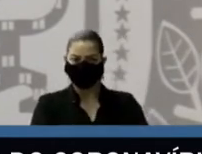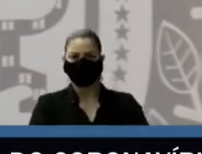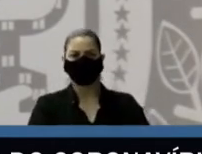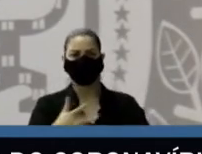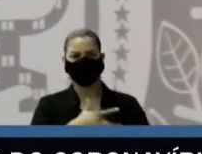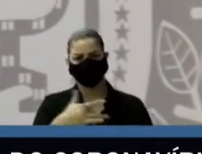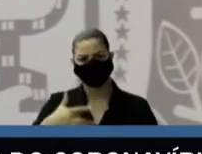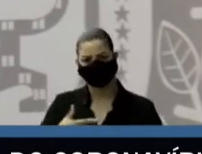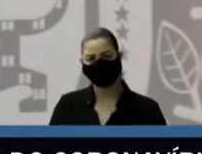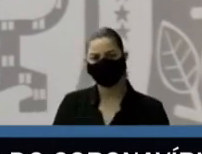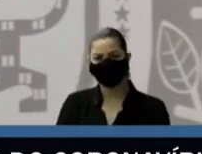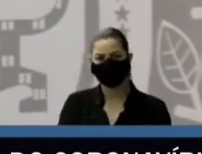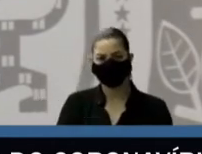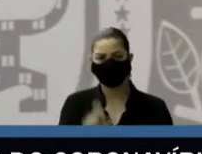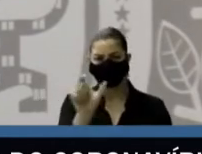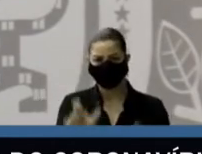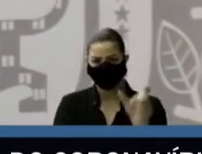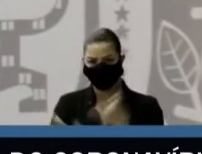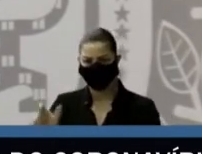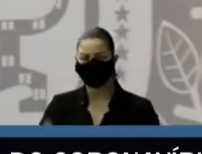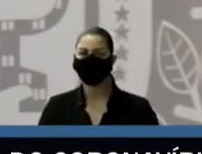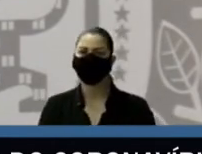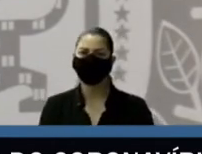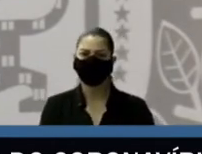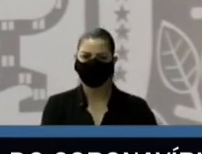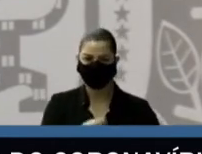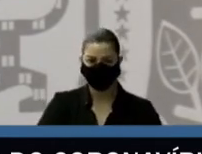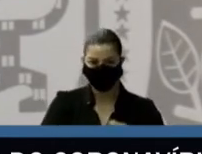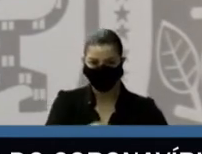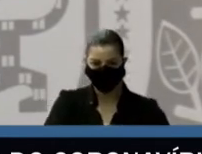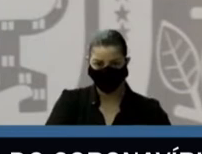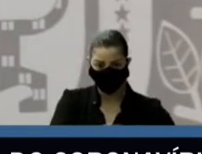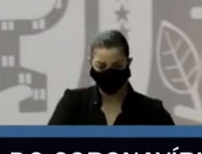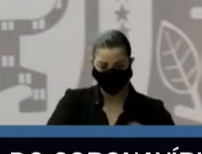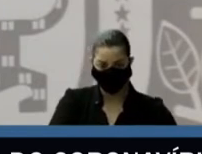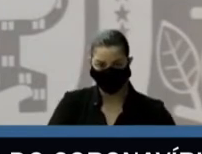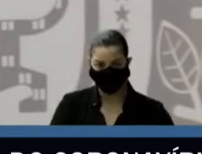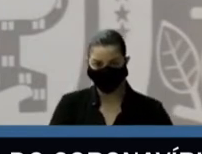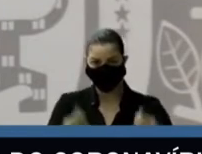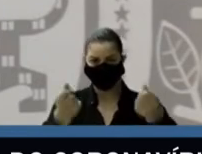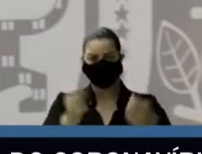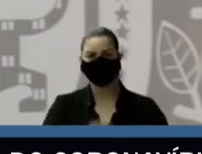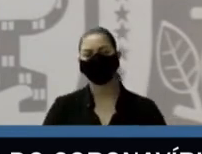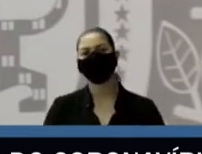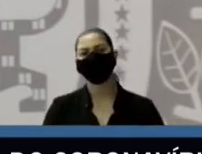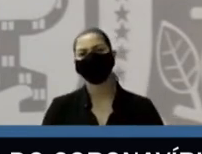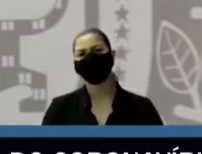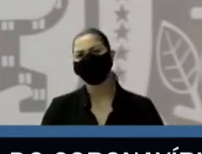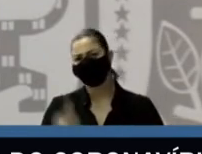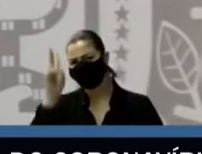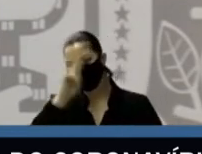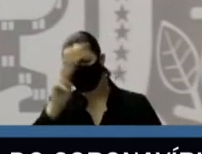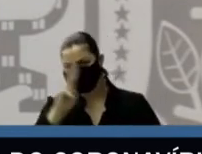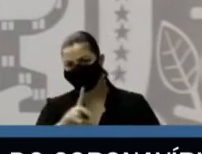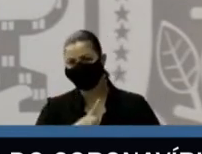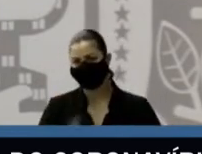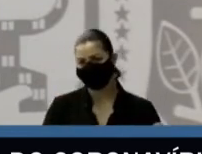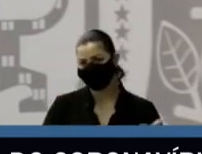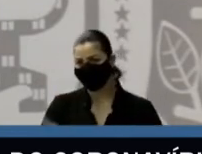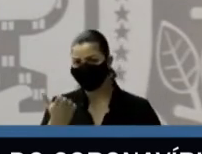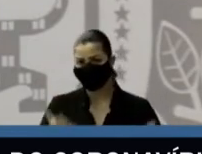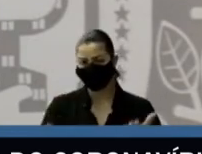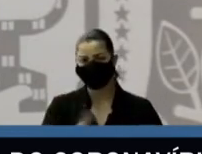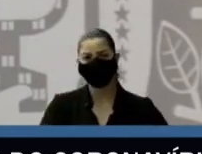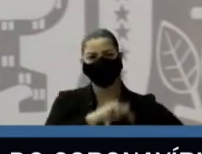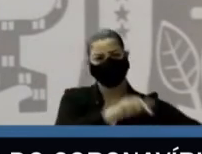saúde das nossas pessoas e também à nossa economia. Vamos lembrar que o programa ele foi criado para manter o equilíbrio